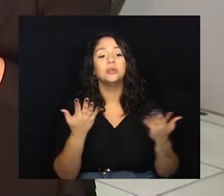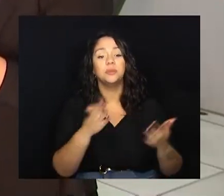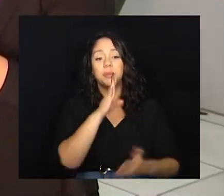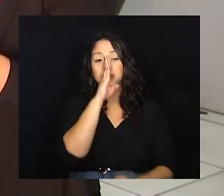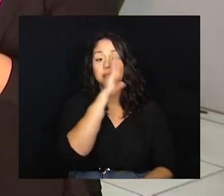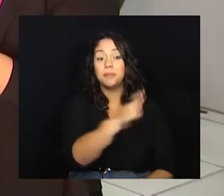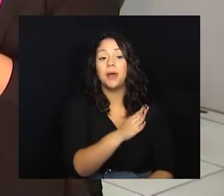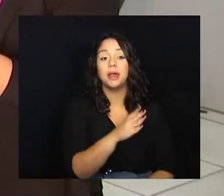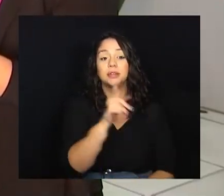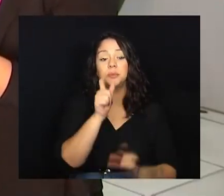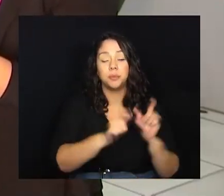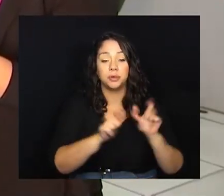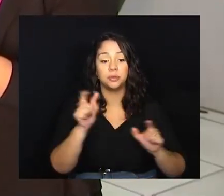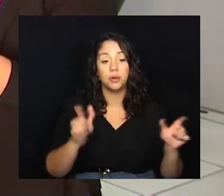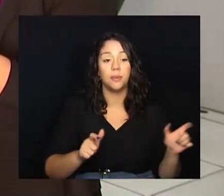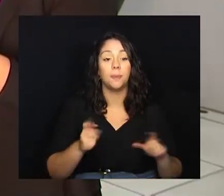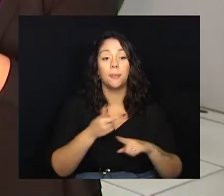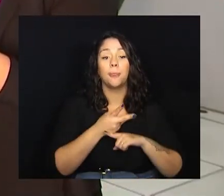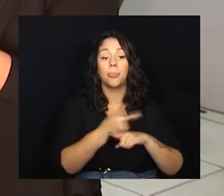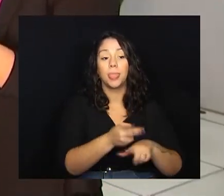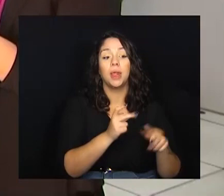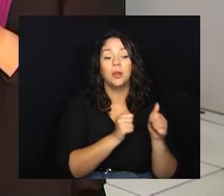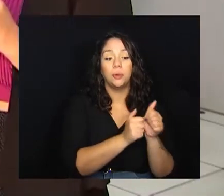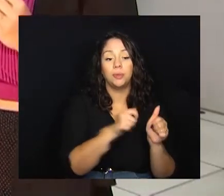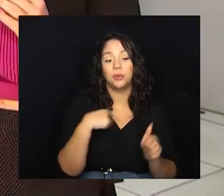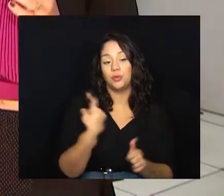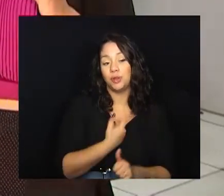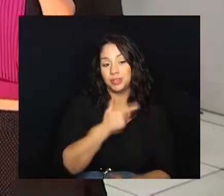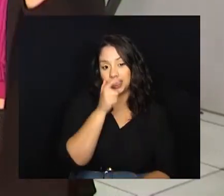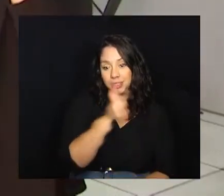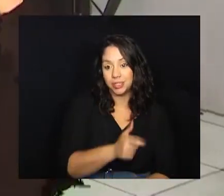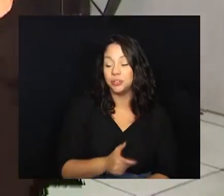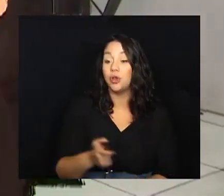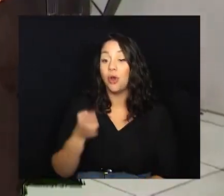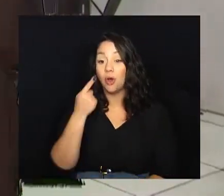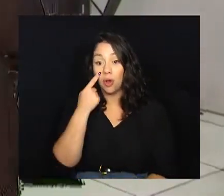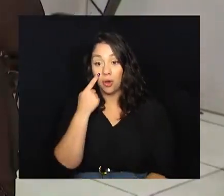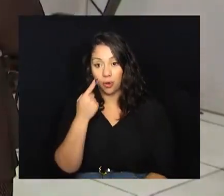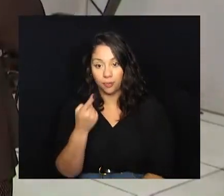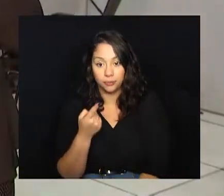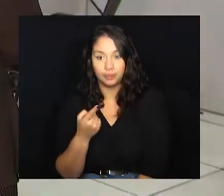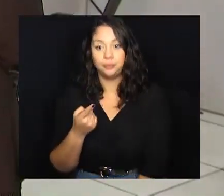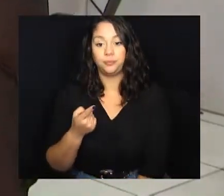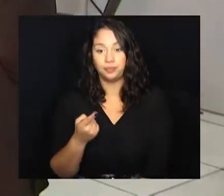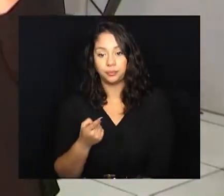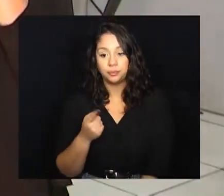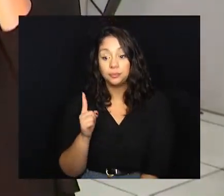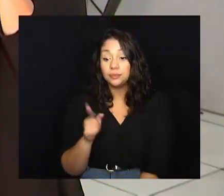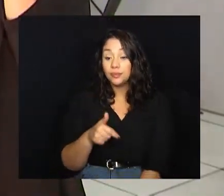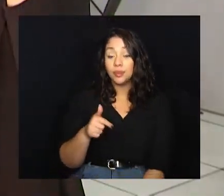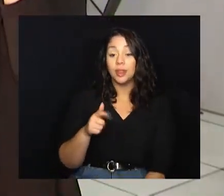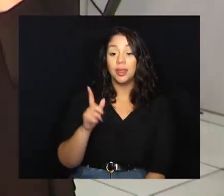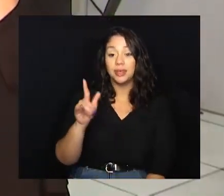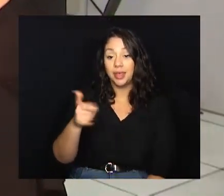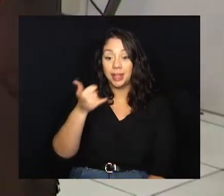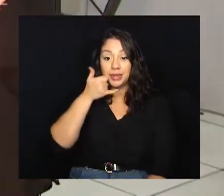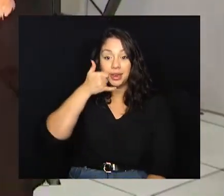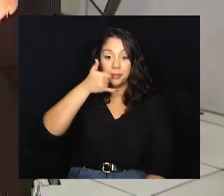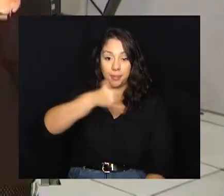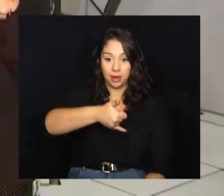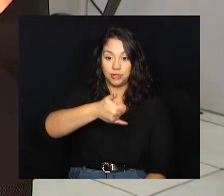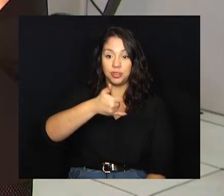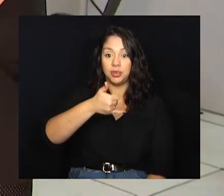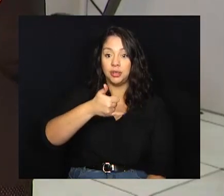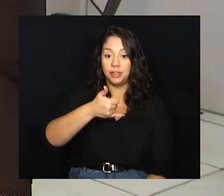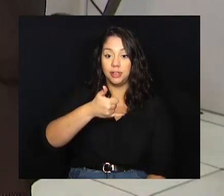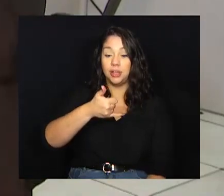pra galera que tá acompanhando a gente tá interessada Camila olha lá vou falar novamente sobre o telemarketing que é uma função que